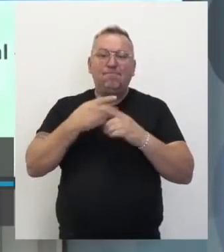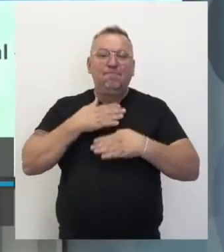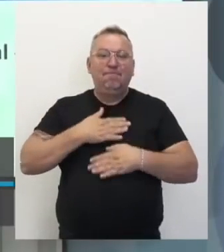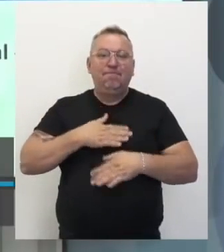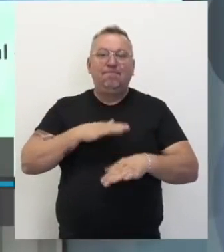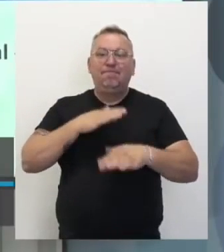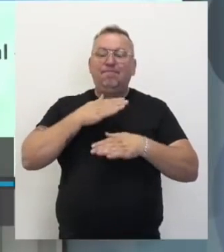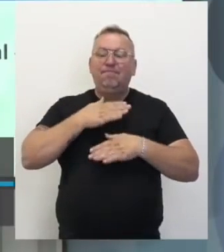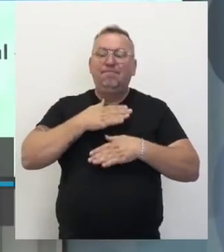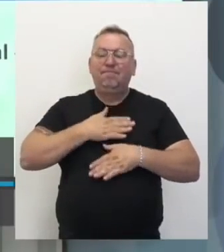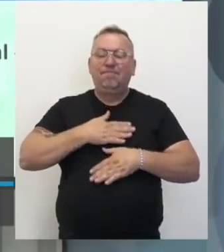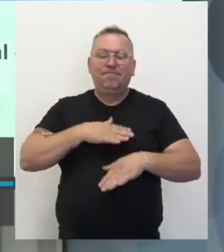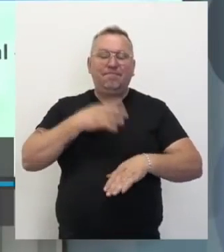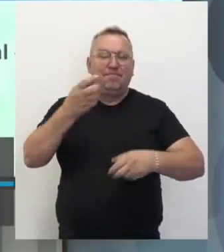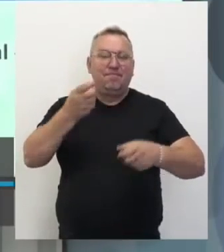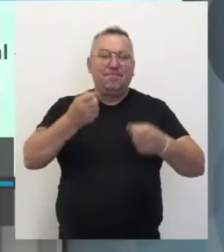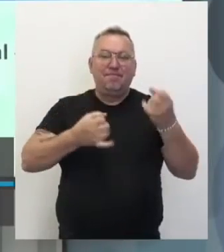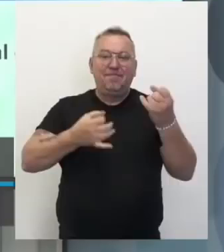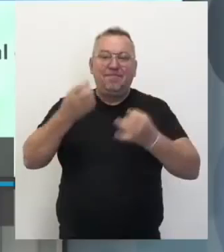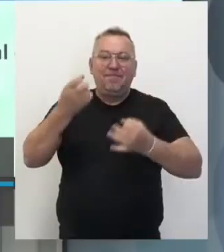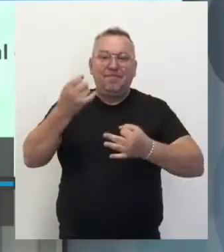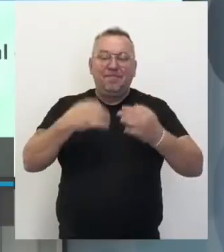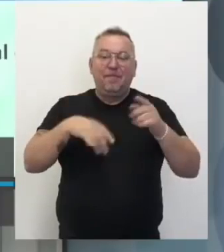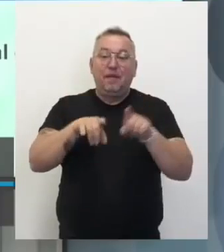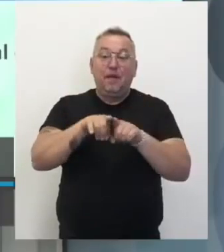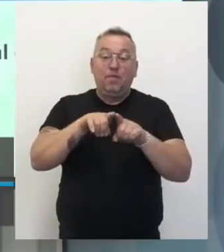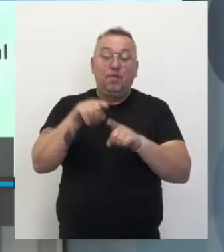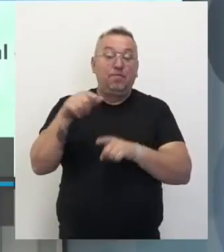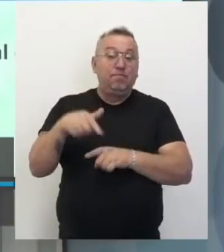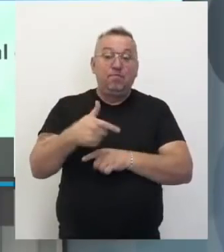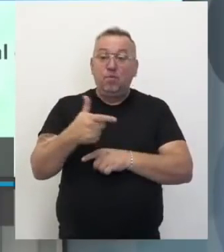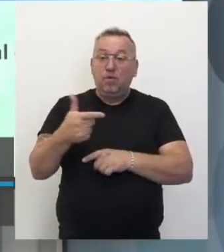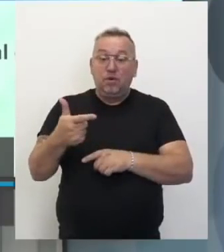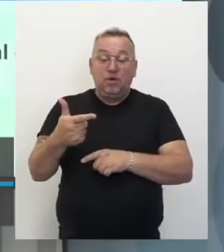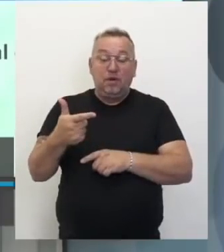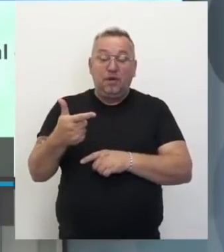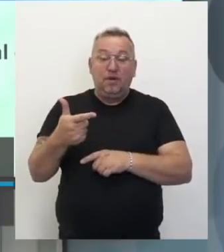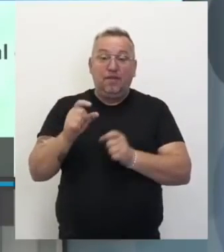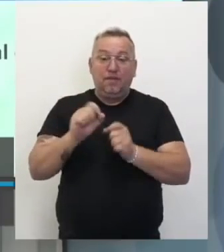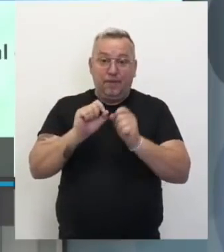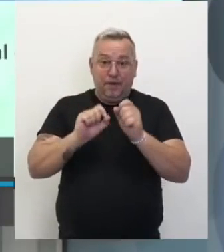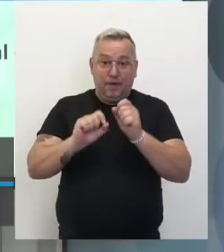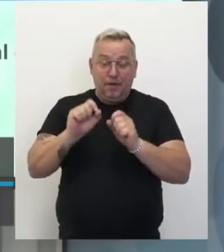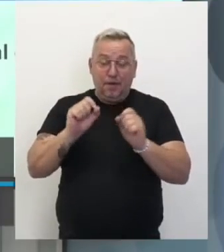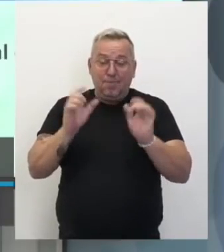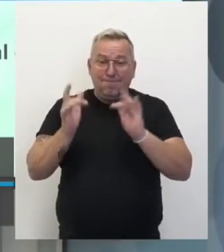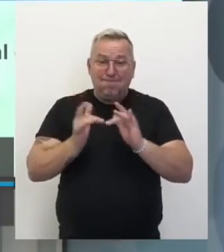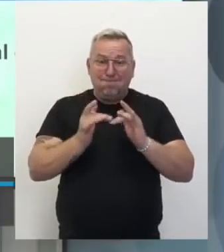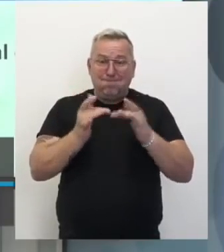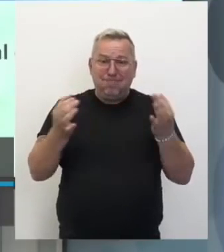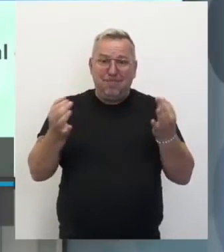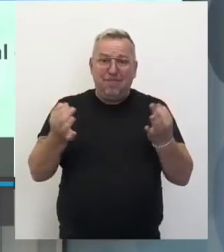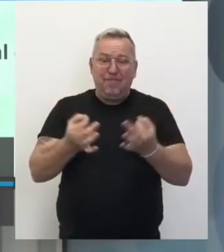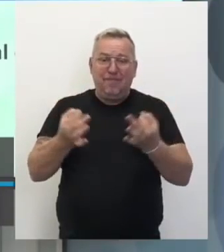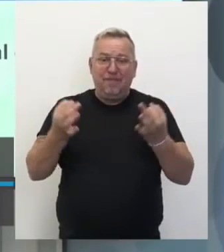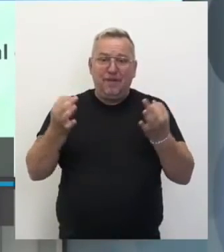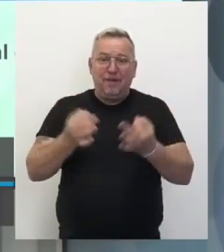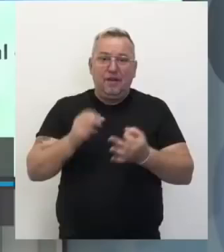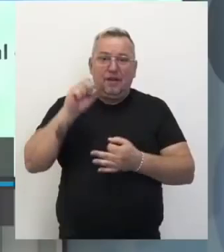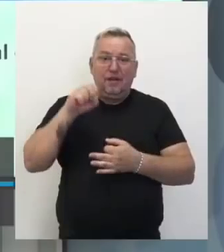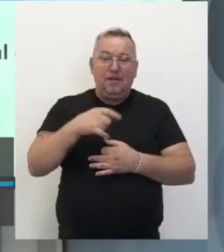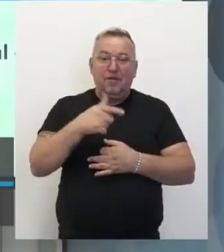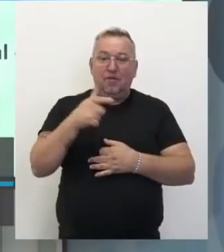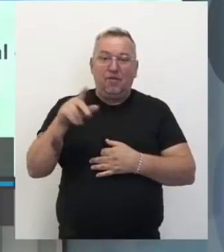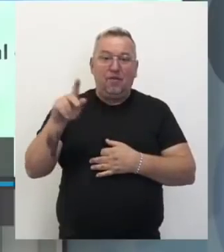bem conversada. E é claro, não tem como, né, a gente fazer uma boa interação se a gente não tiver aqui o nosso